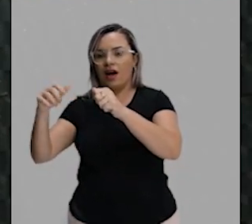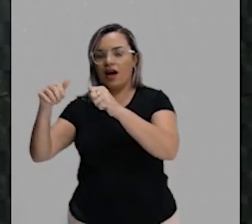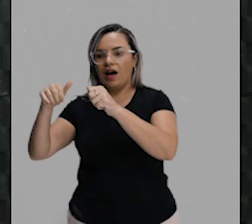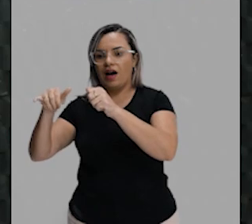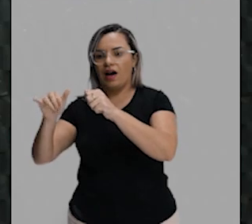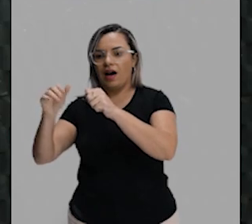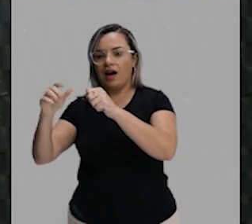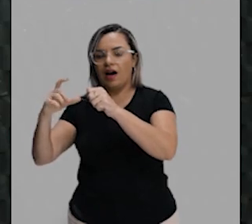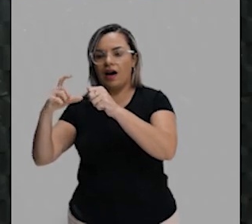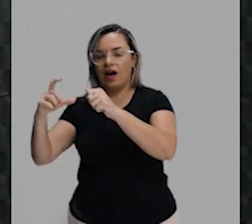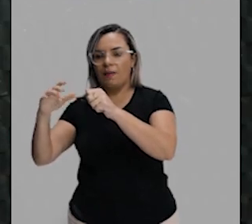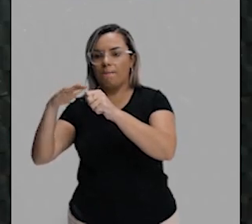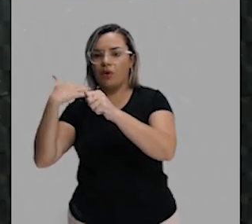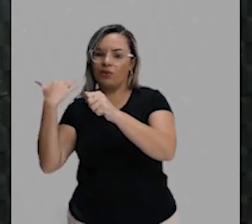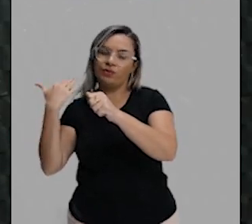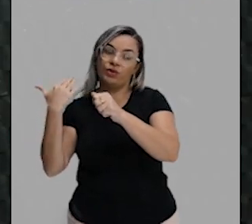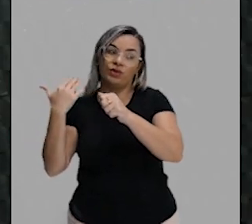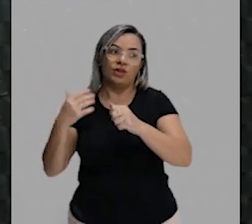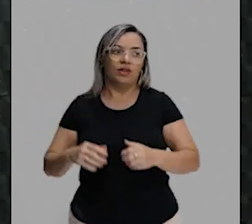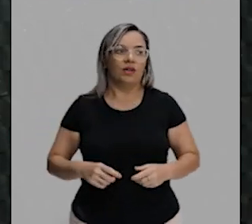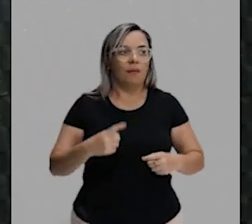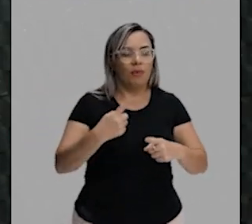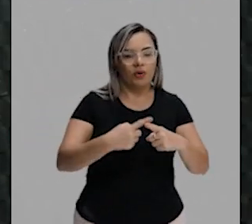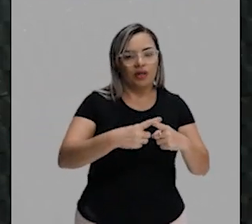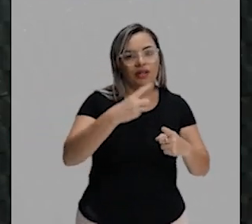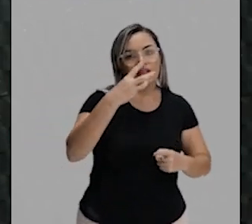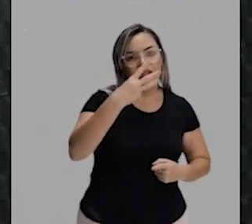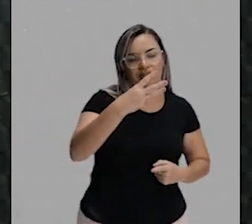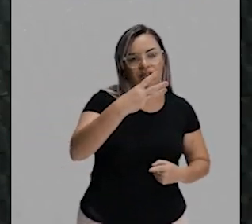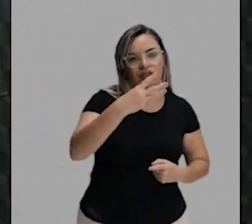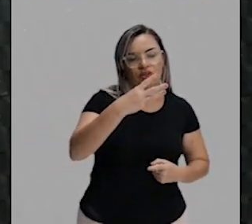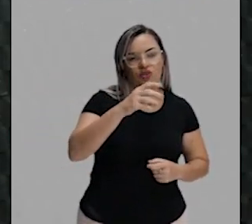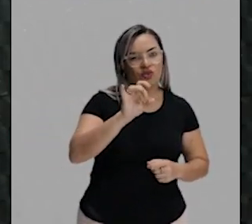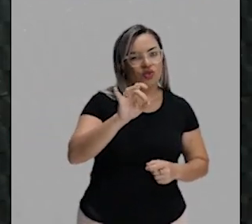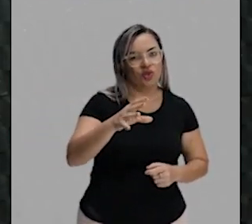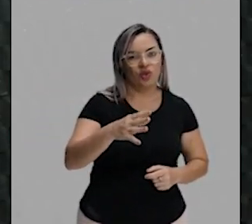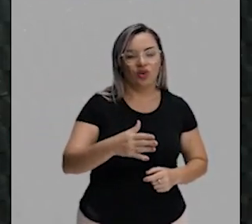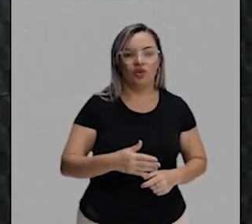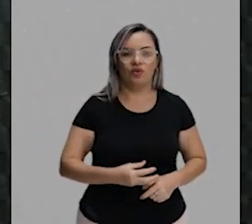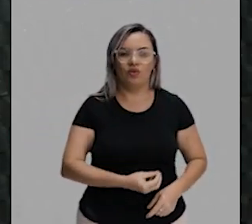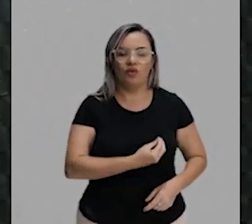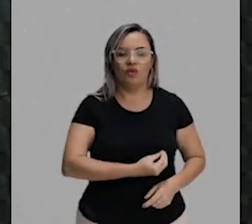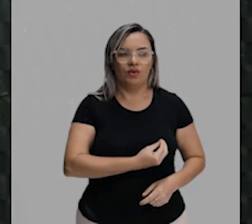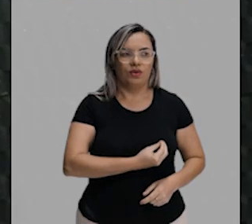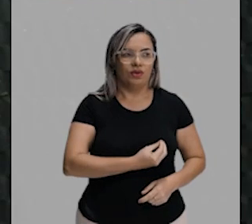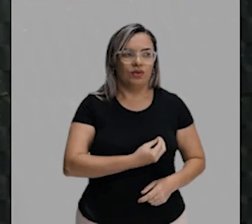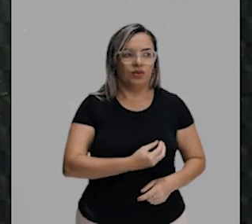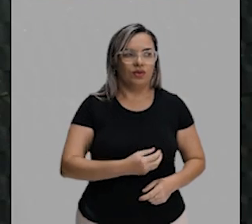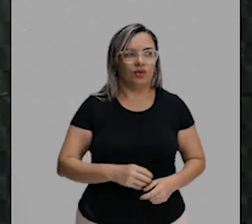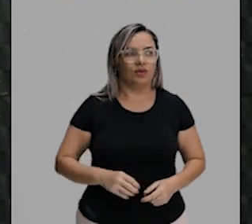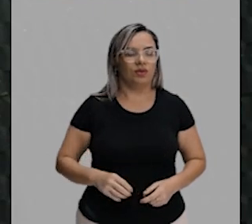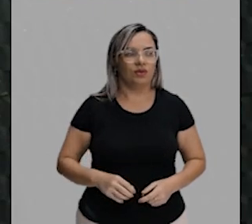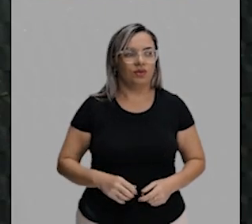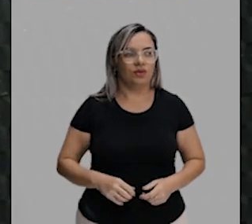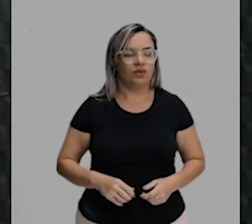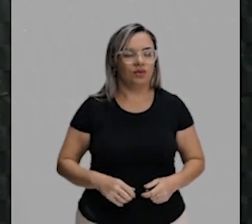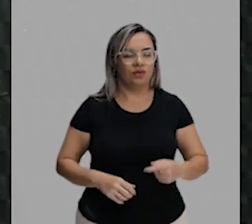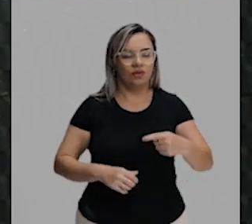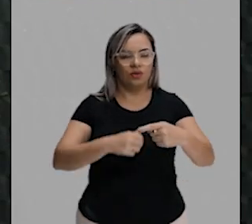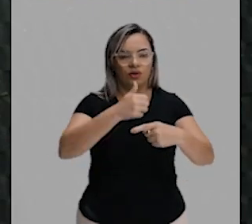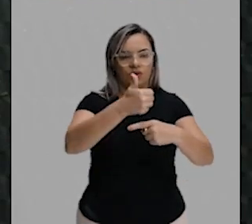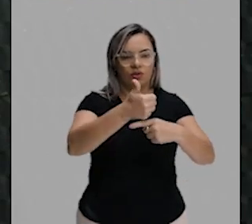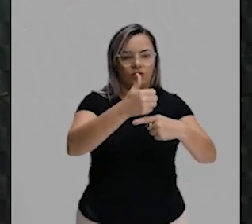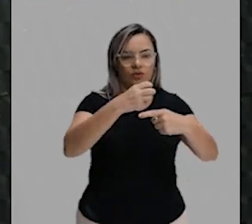sobreviver. Ok? Então, aqui vai ser 3 aqui, ó. 1/3 vai ser